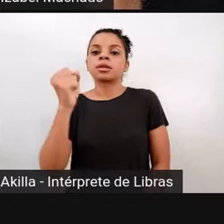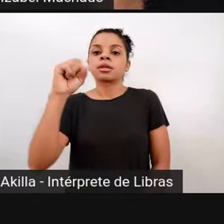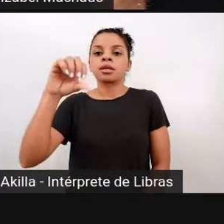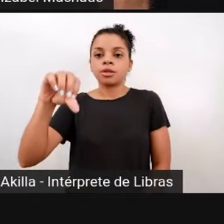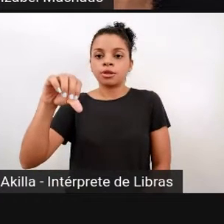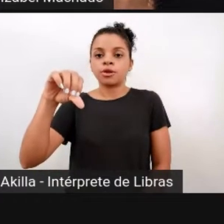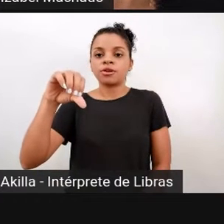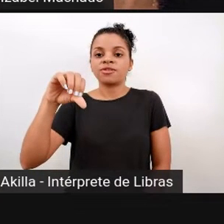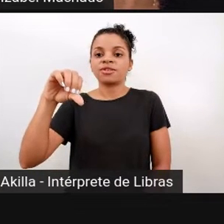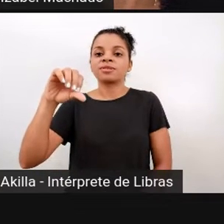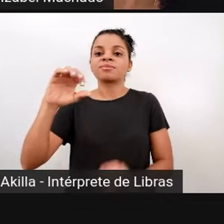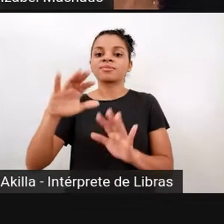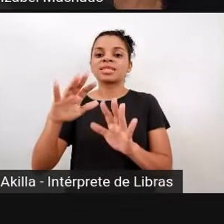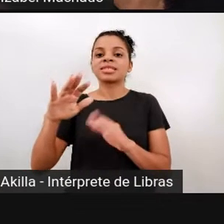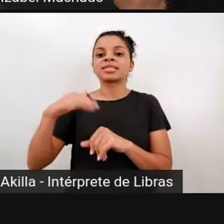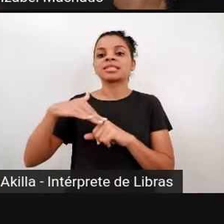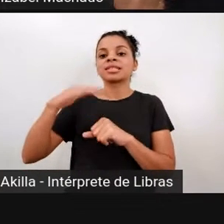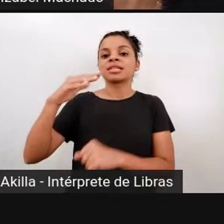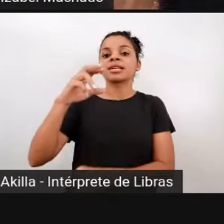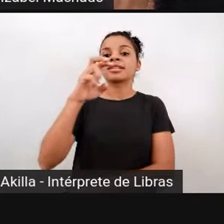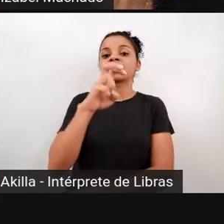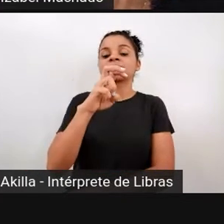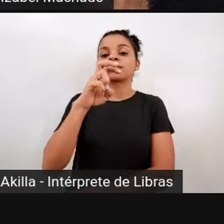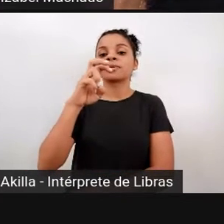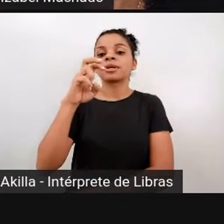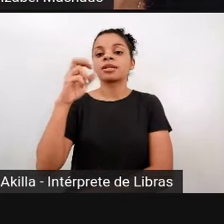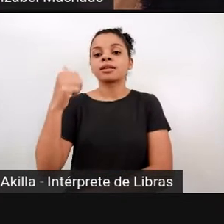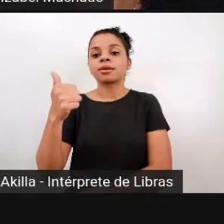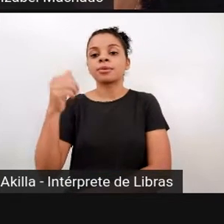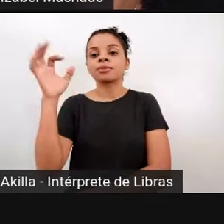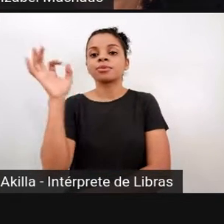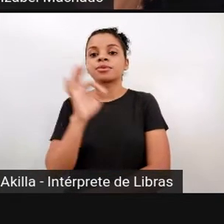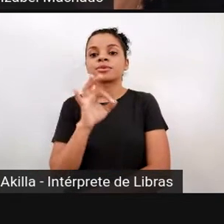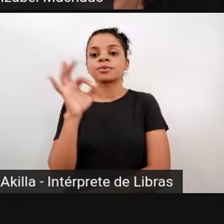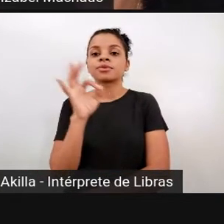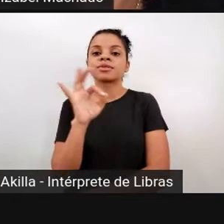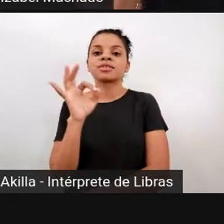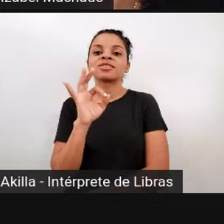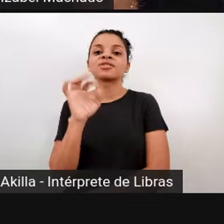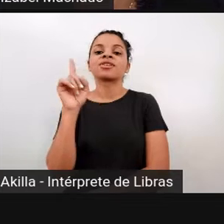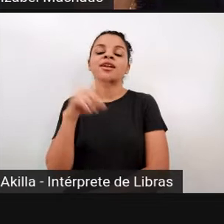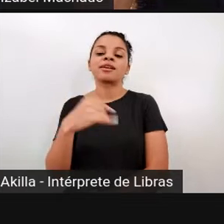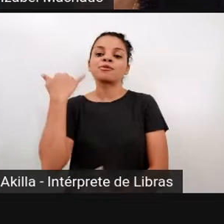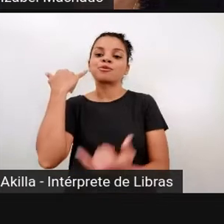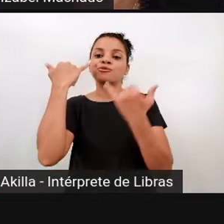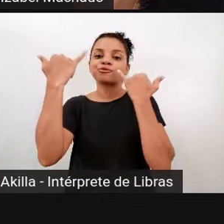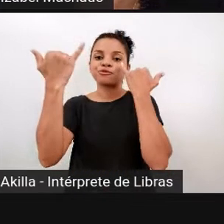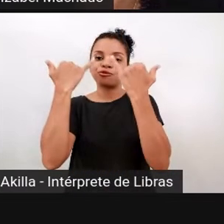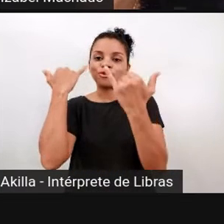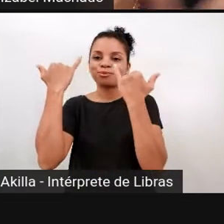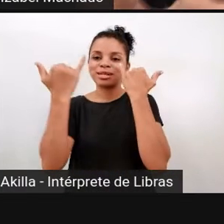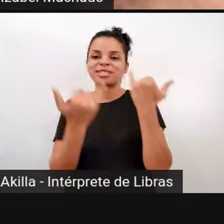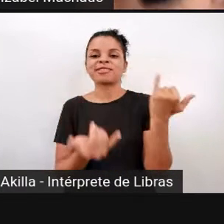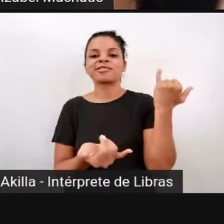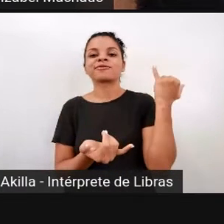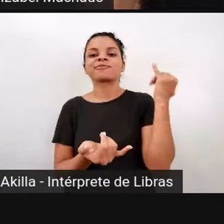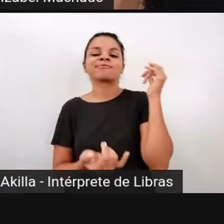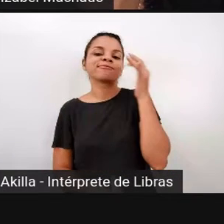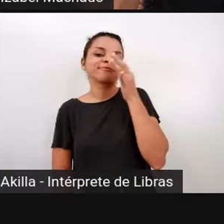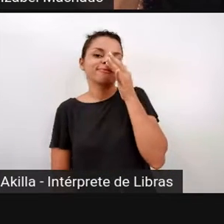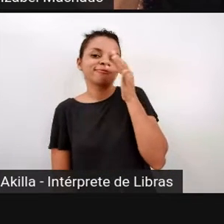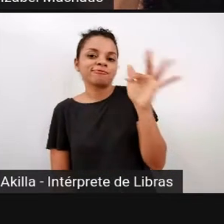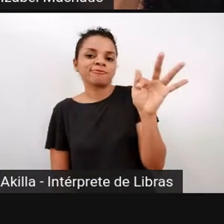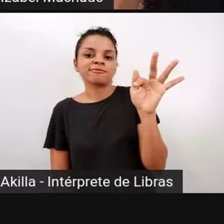os cidadãos e cidadãs encaminharam para a checagem eram informações falsas. Daí a gente vê aí, por esse